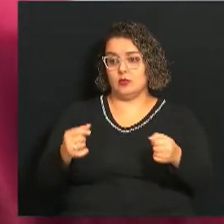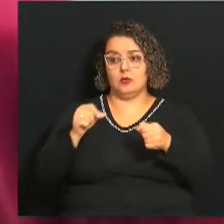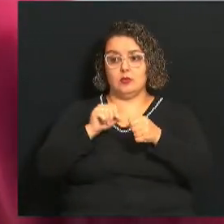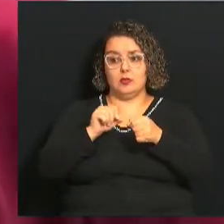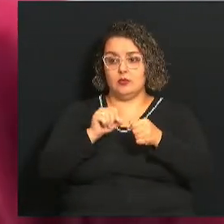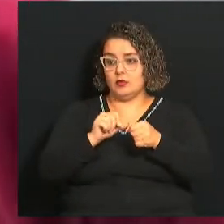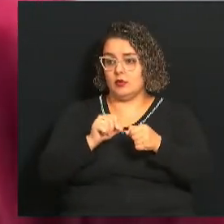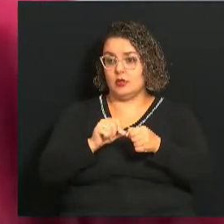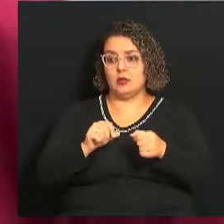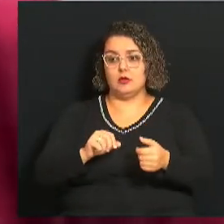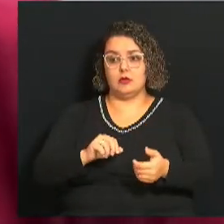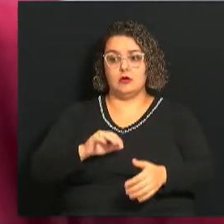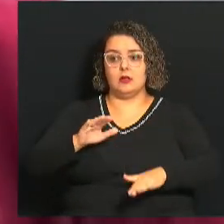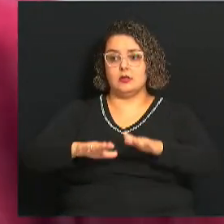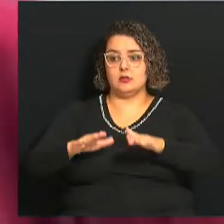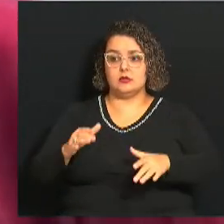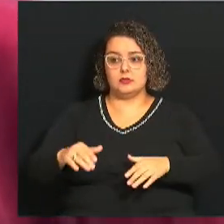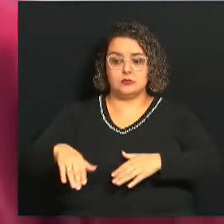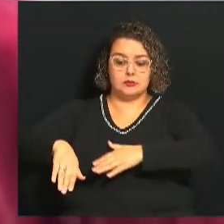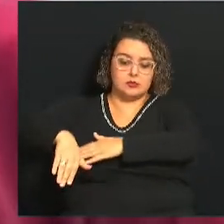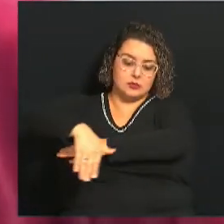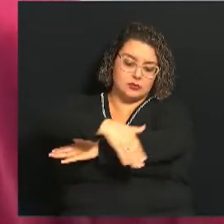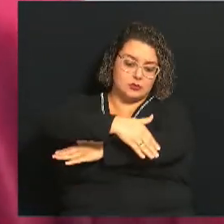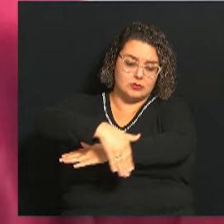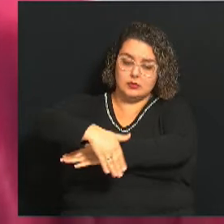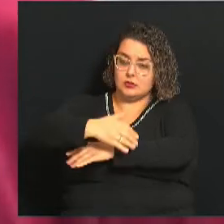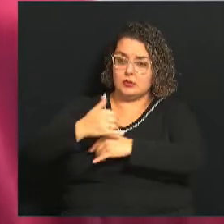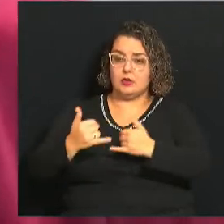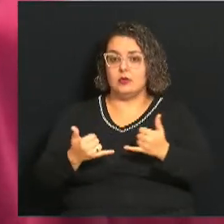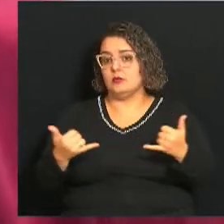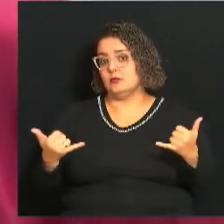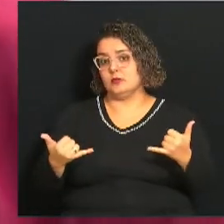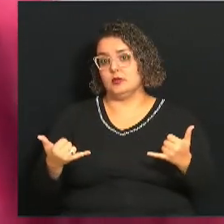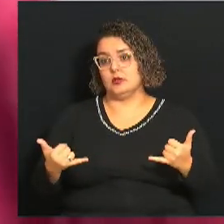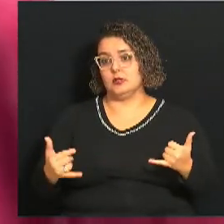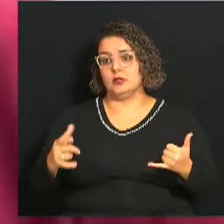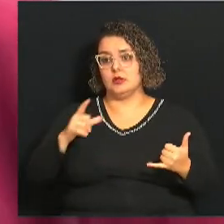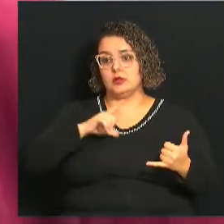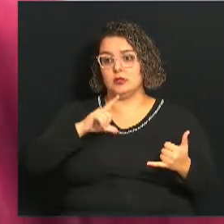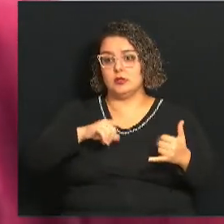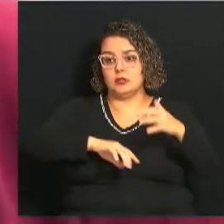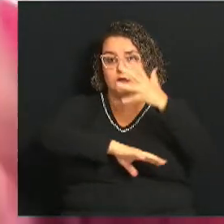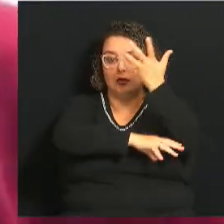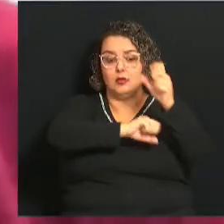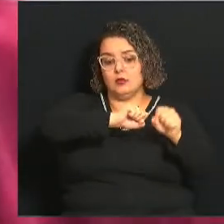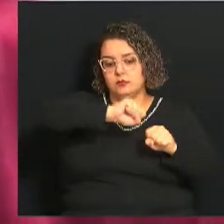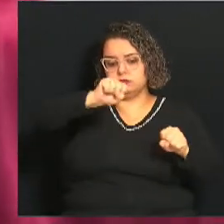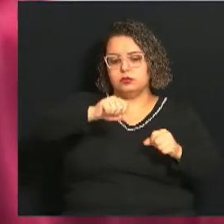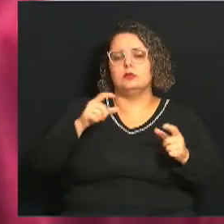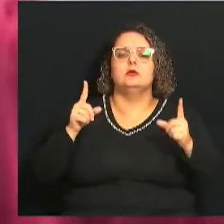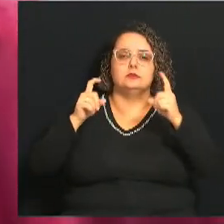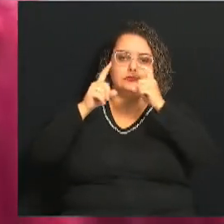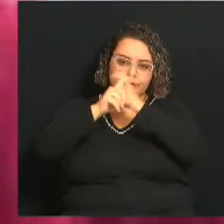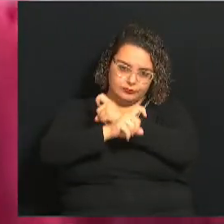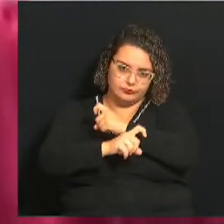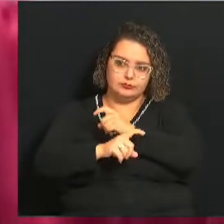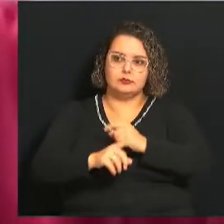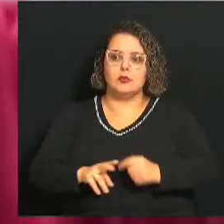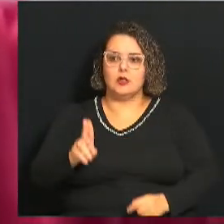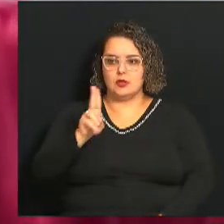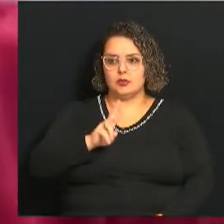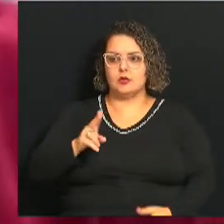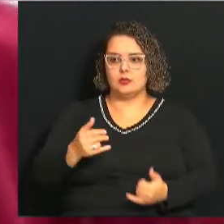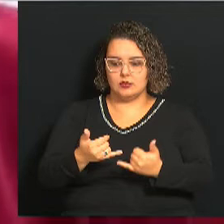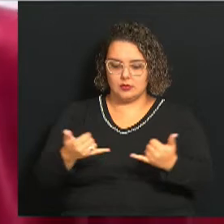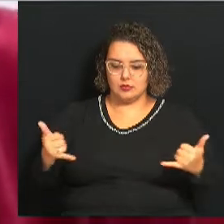tangenciando muitas vezes o meio-fio num determinado ponto que, aonde existe árvore de grande porte, tem-se dificuldade de implementar a rede